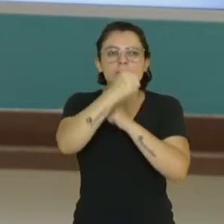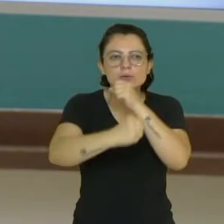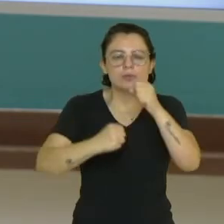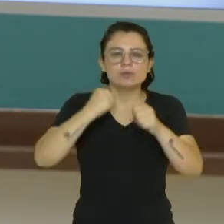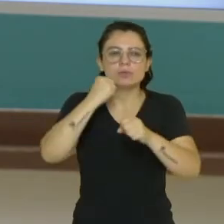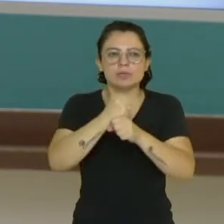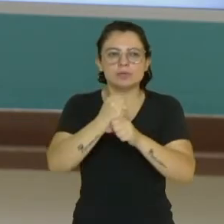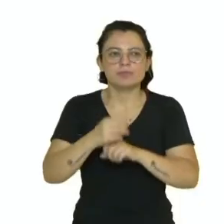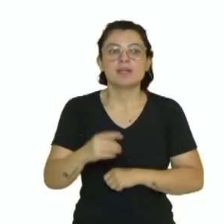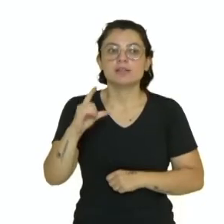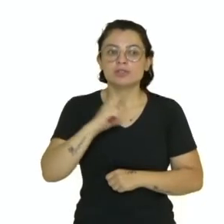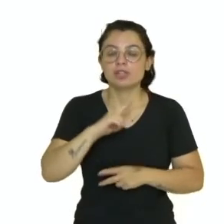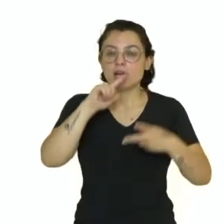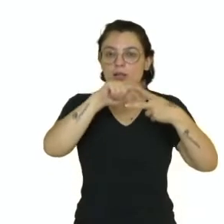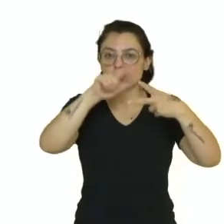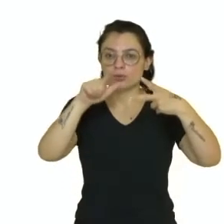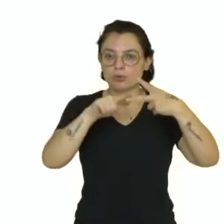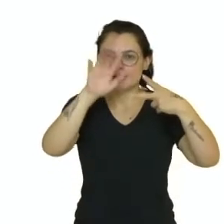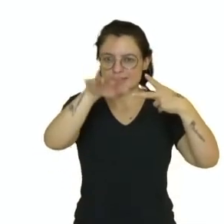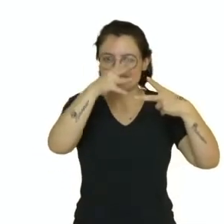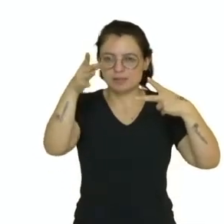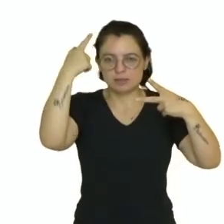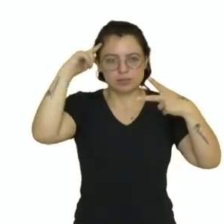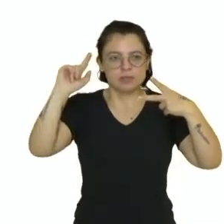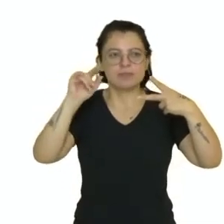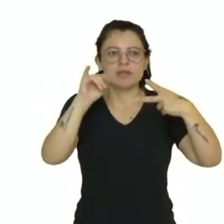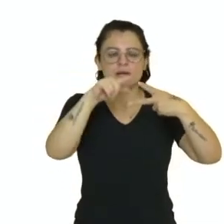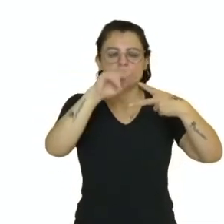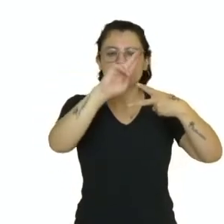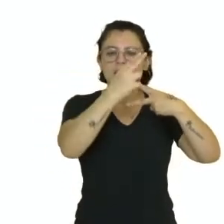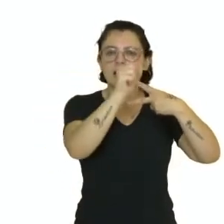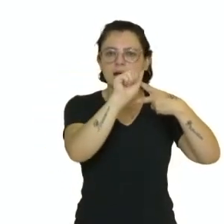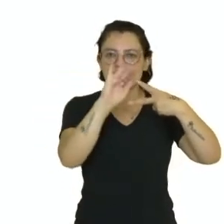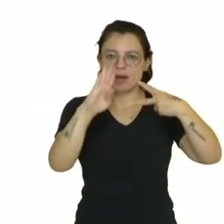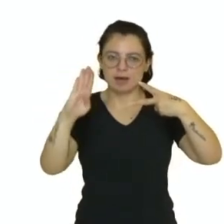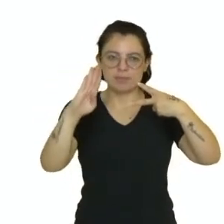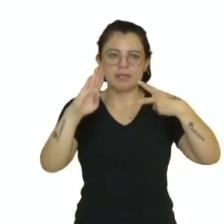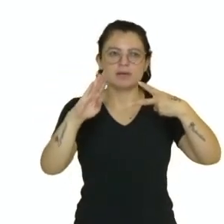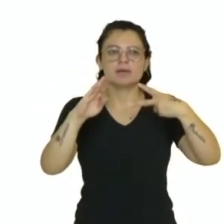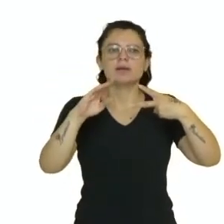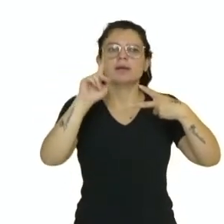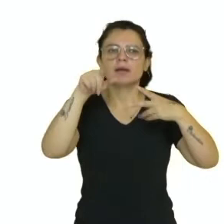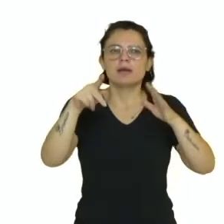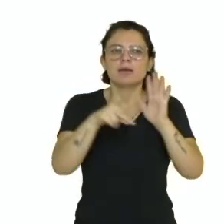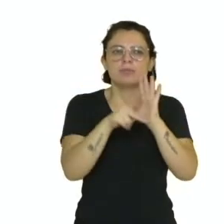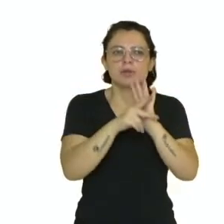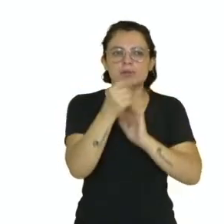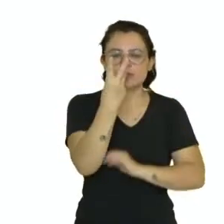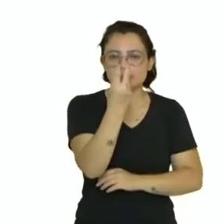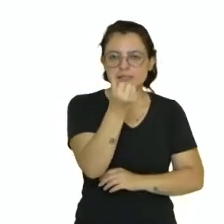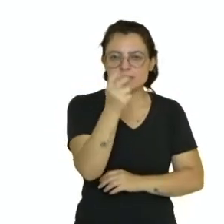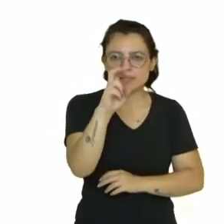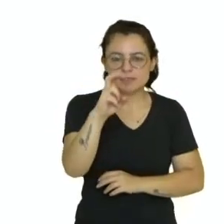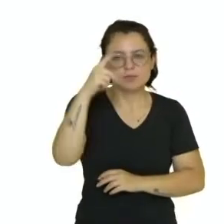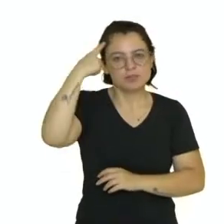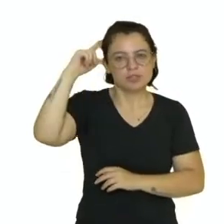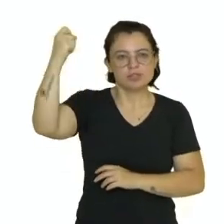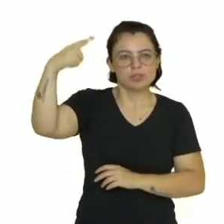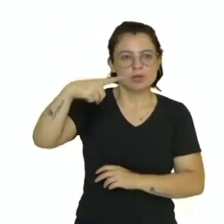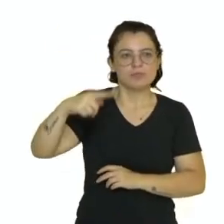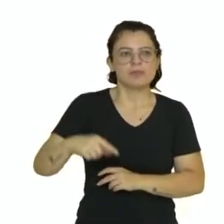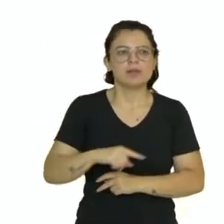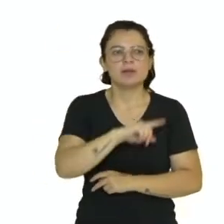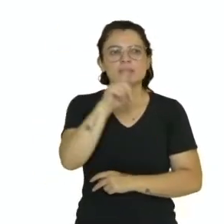eles possuíam, tá? O Raab, que era o calendário solar de 365 dias, e